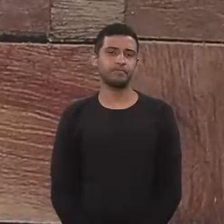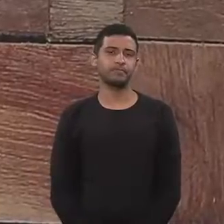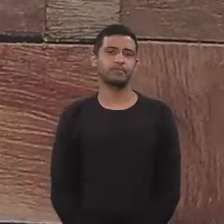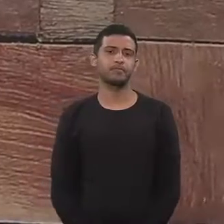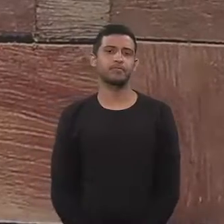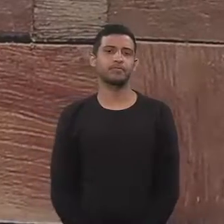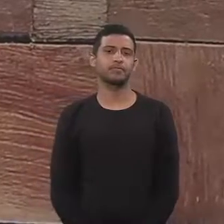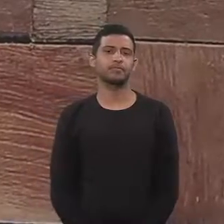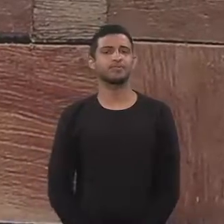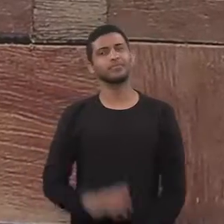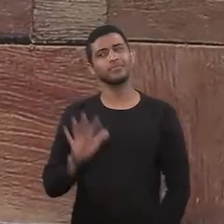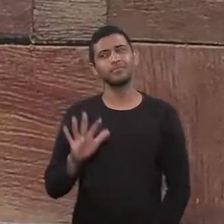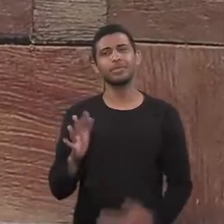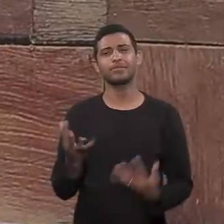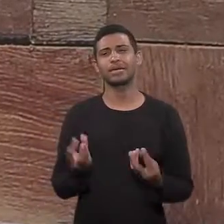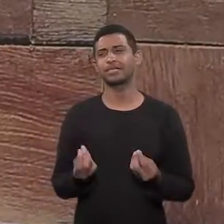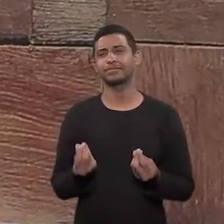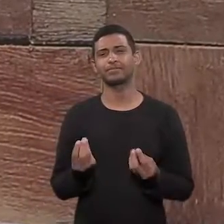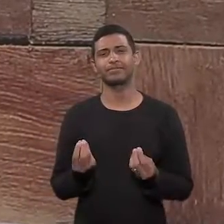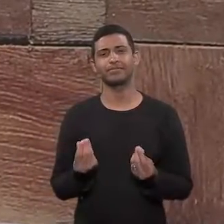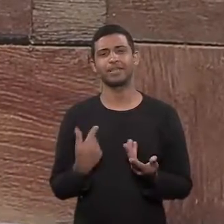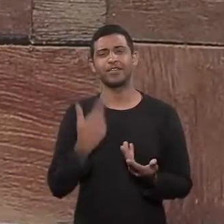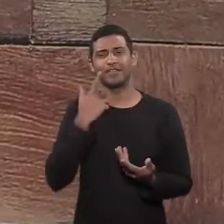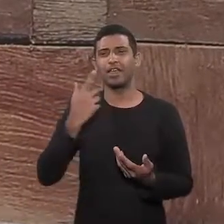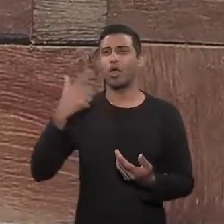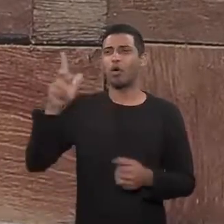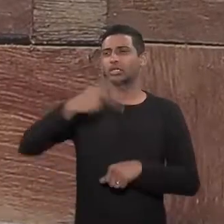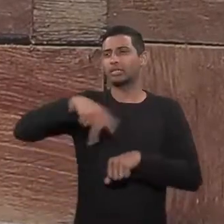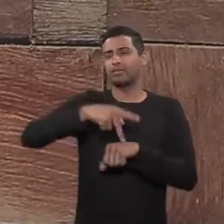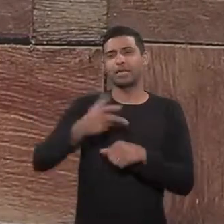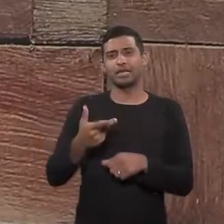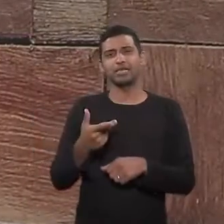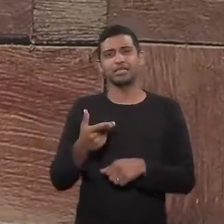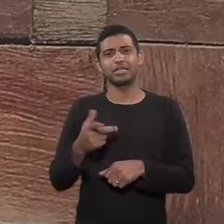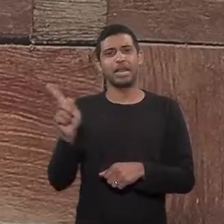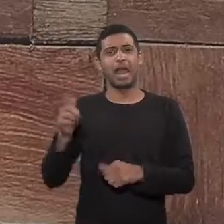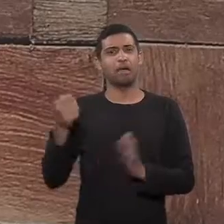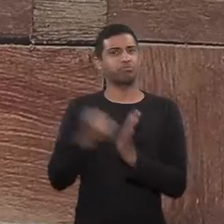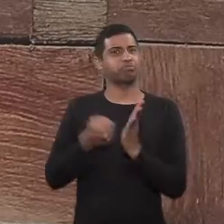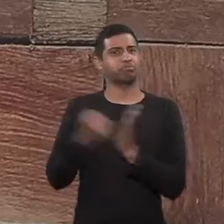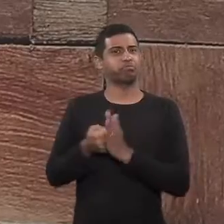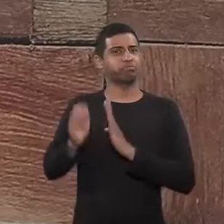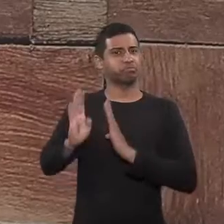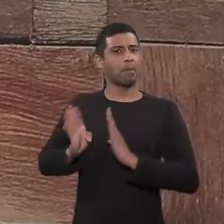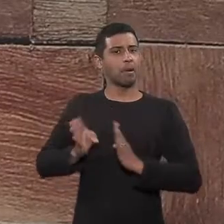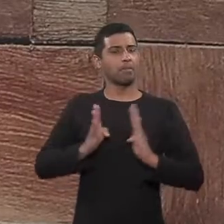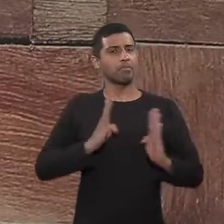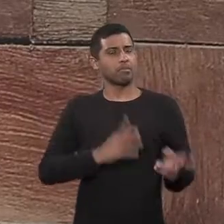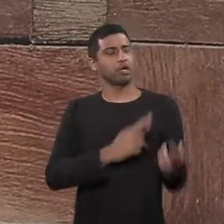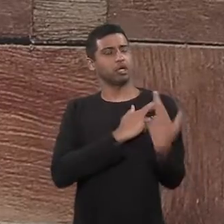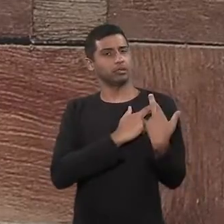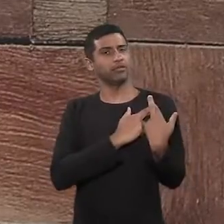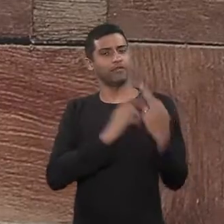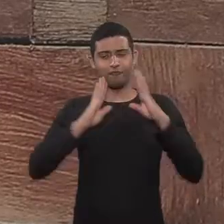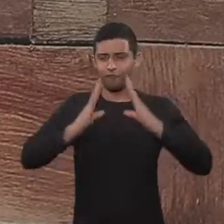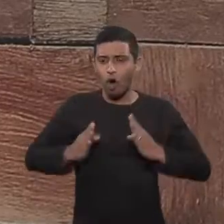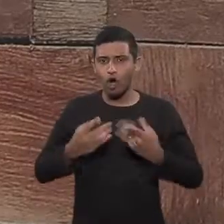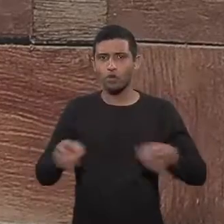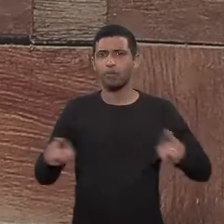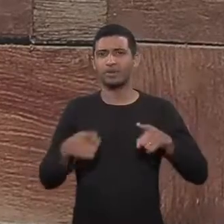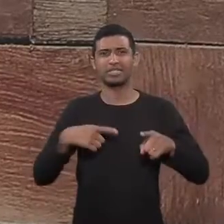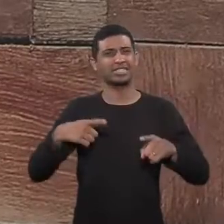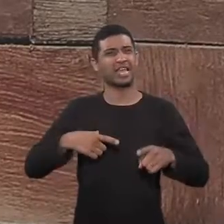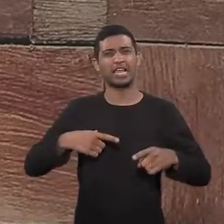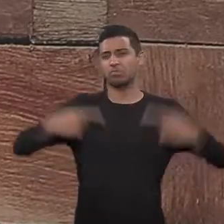Mas é que fora do Brasil existe uma disciplina muito grande na área da música, né? Existe